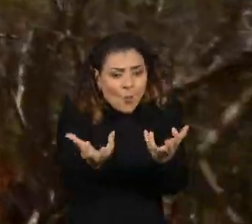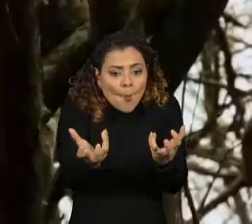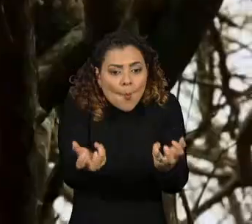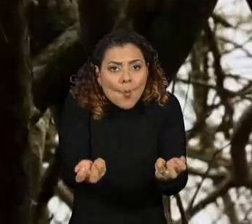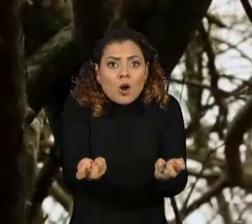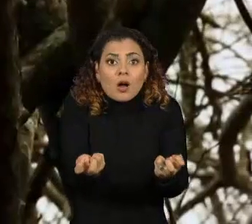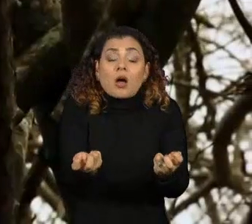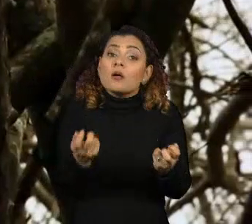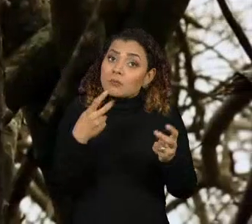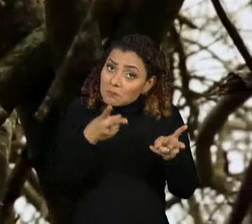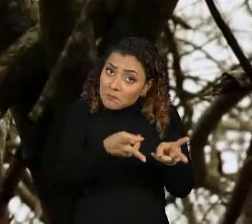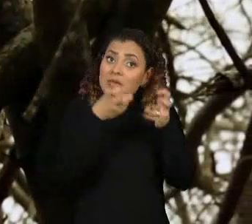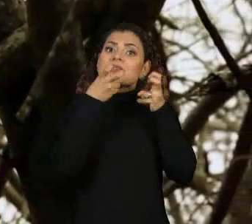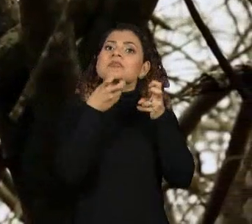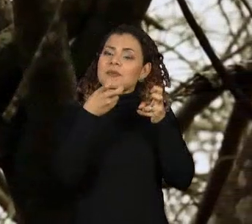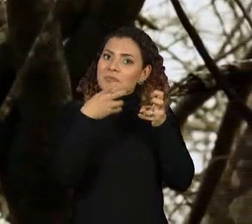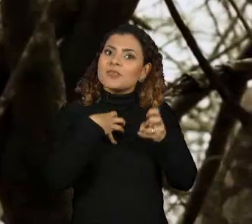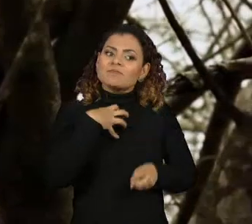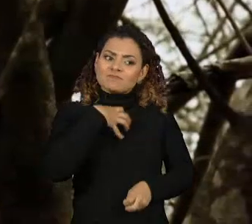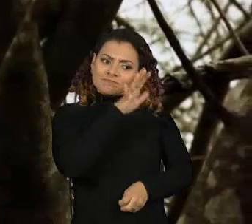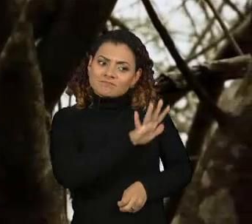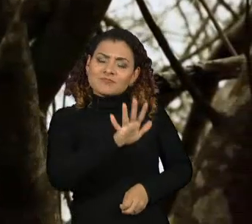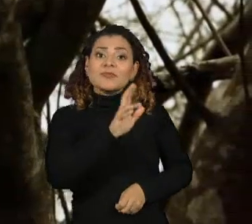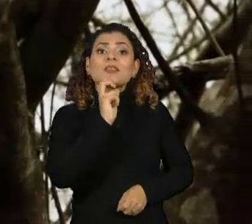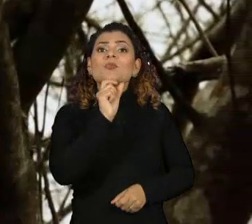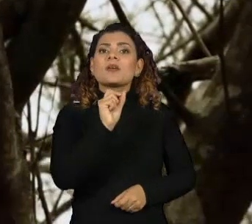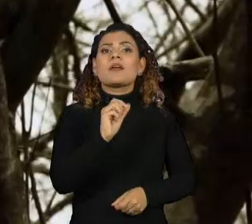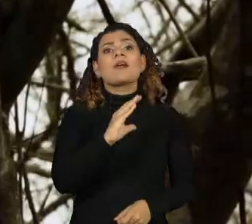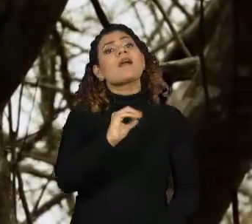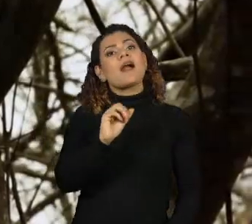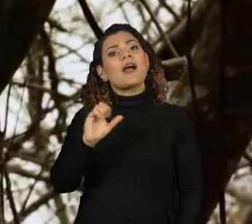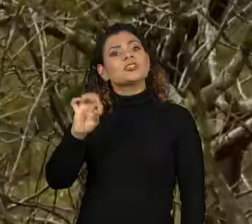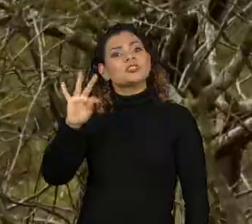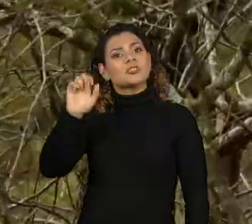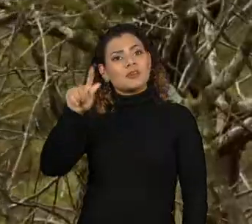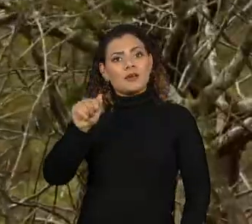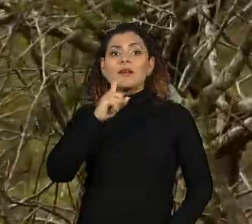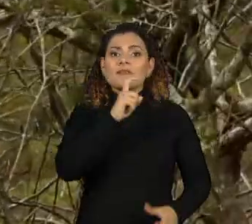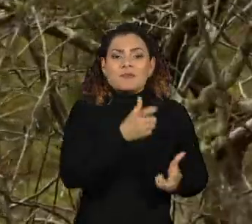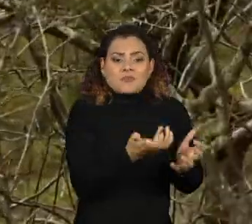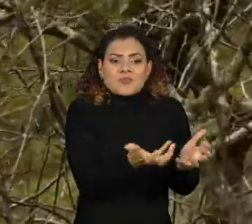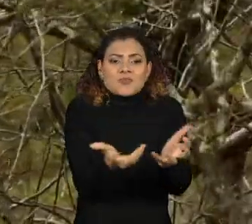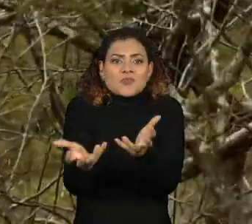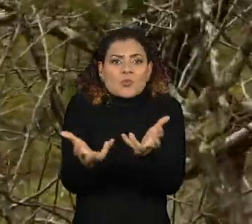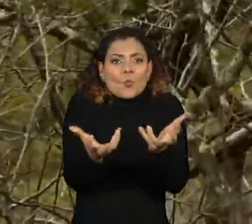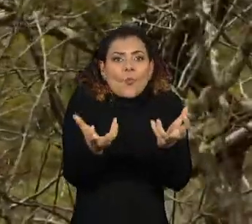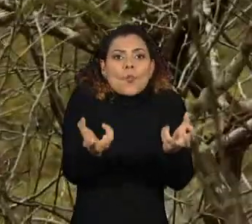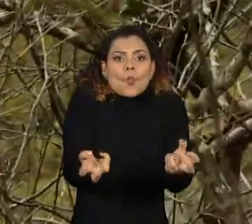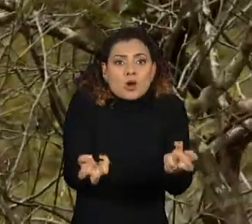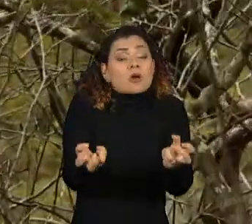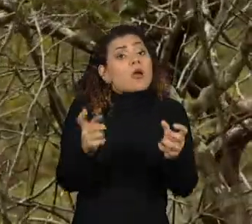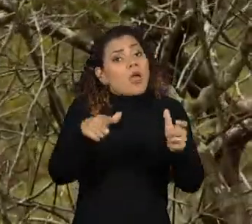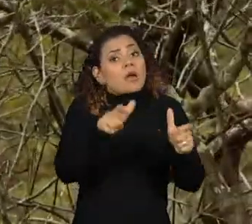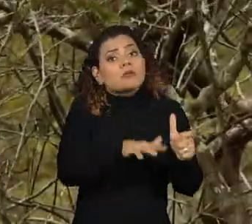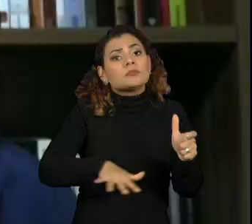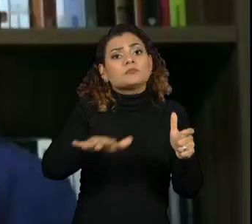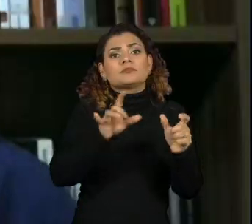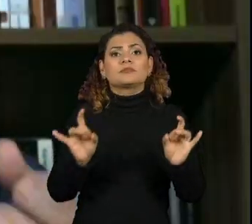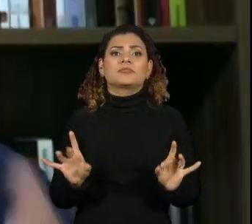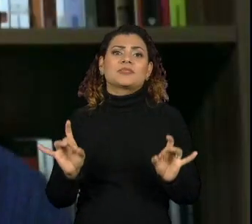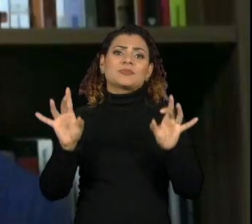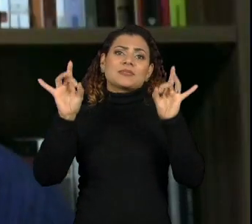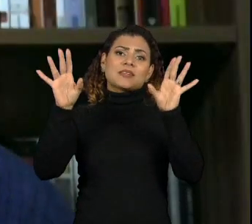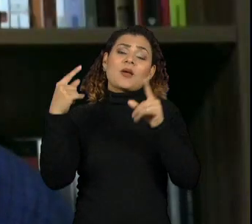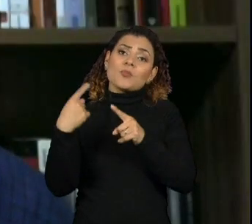Você percebeu o magnetismo, né, com que eu falo da Caatinga, porque de fato é um ambiente muito especial